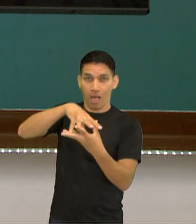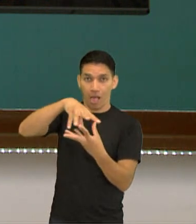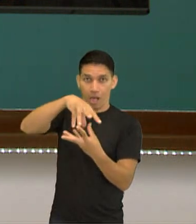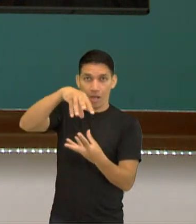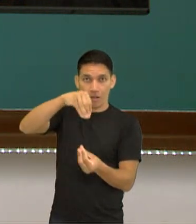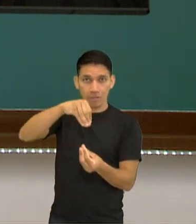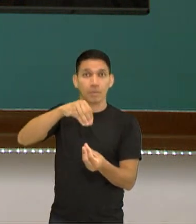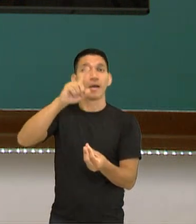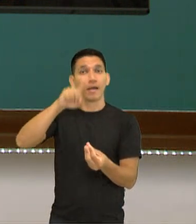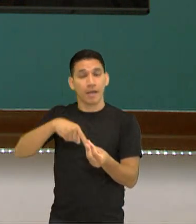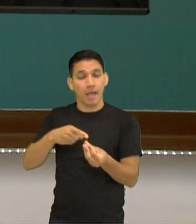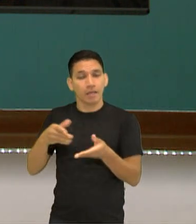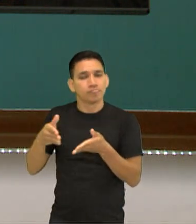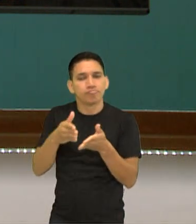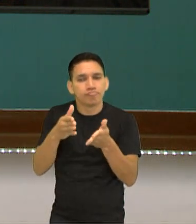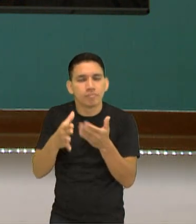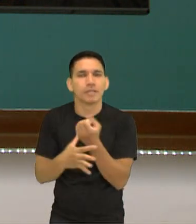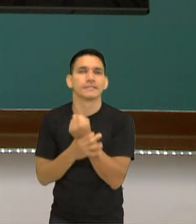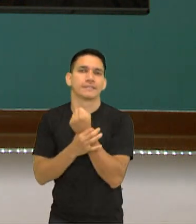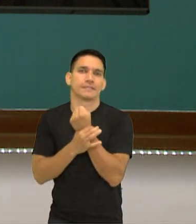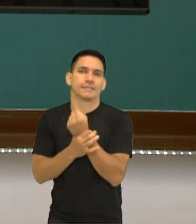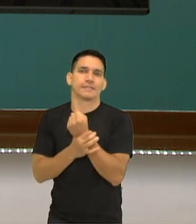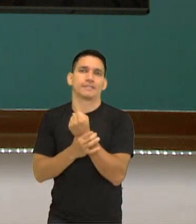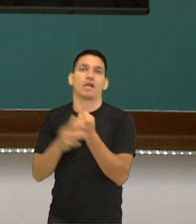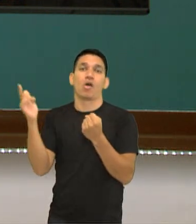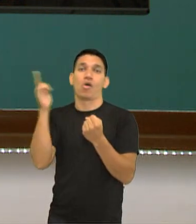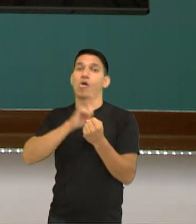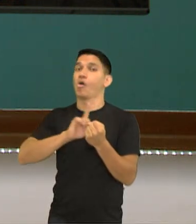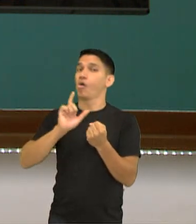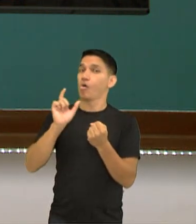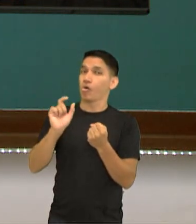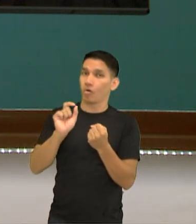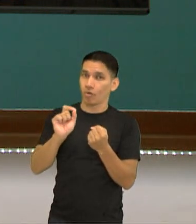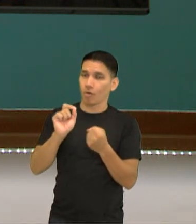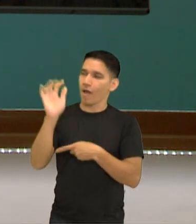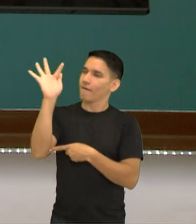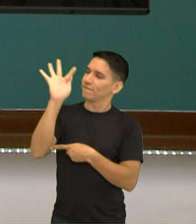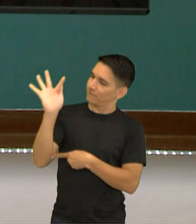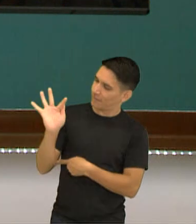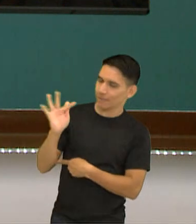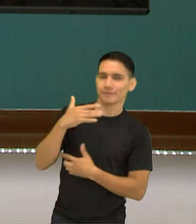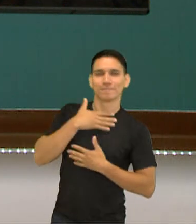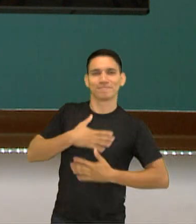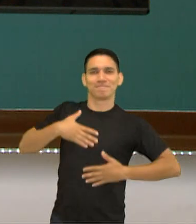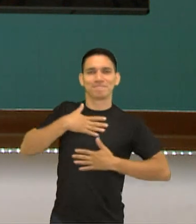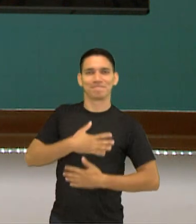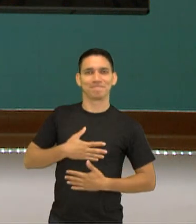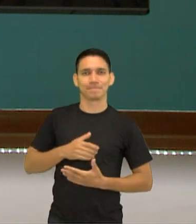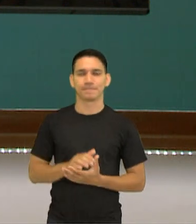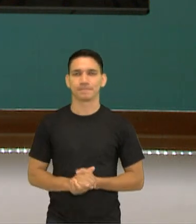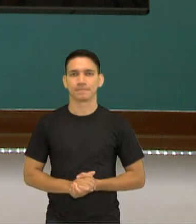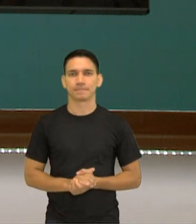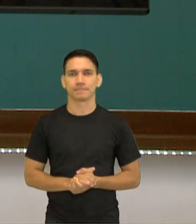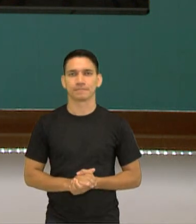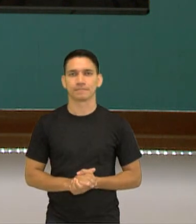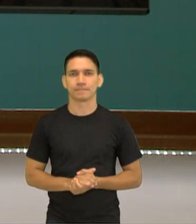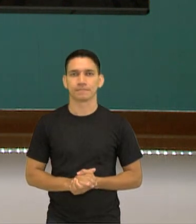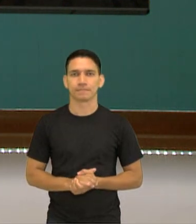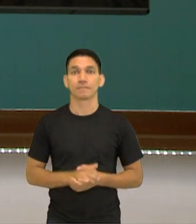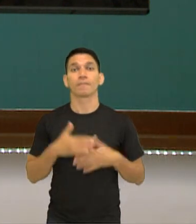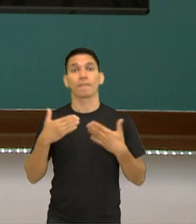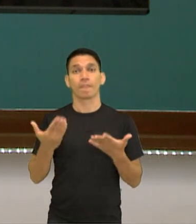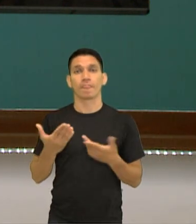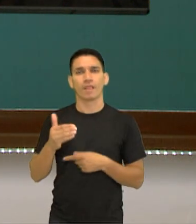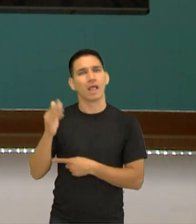alma é um caminho seguro para atingir a felicidade, basicamente, tá bom? Para